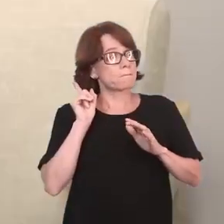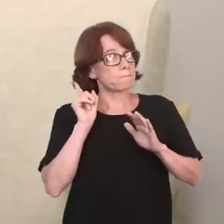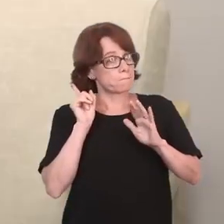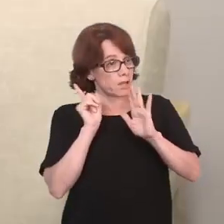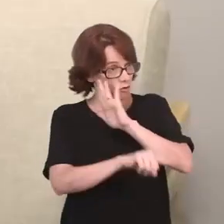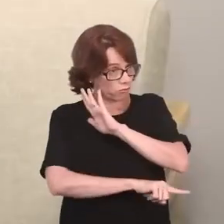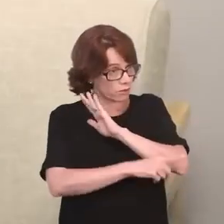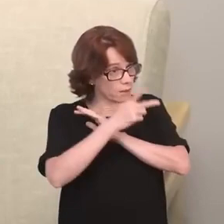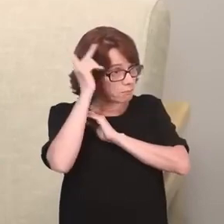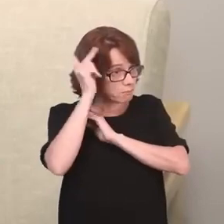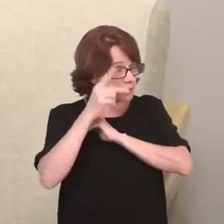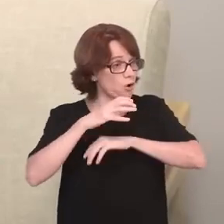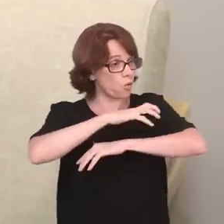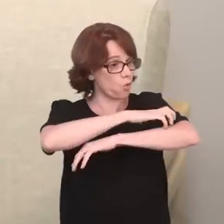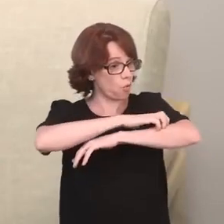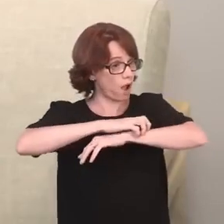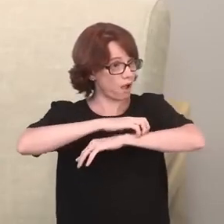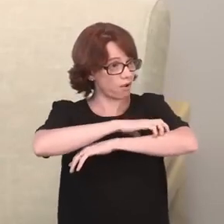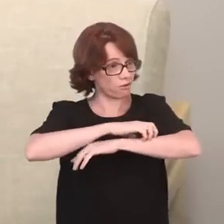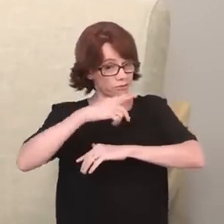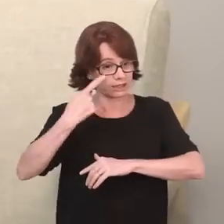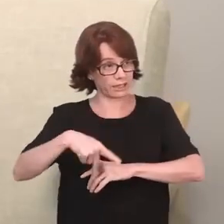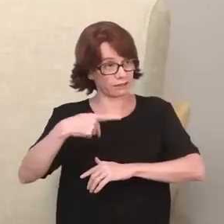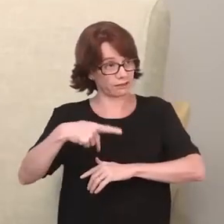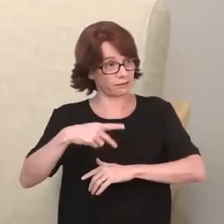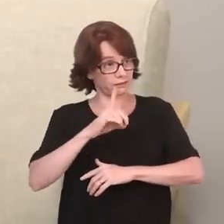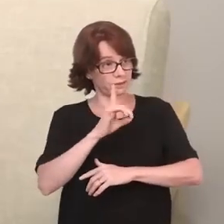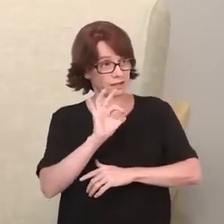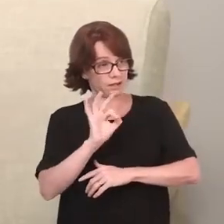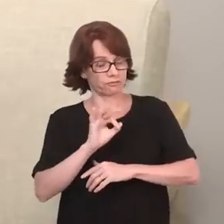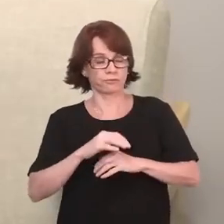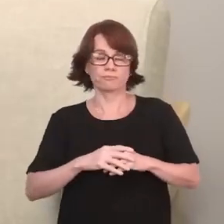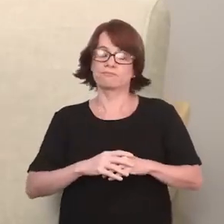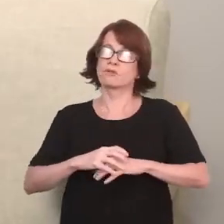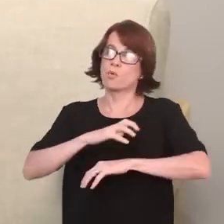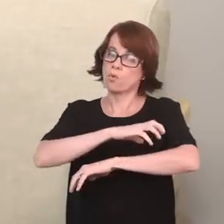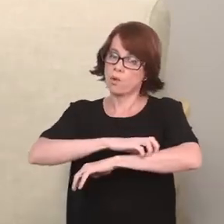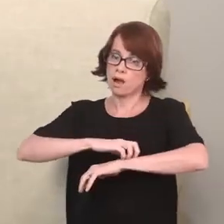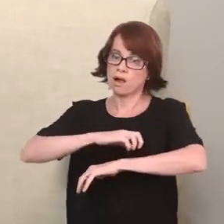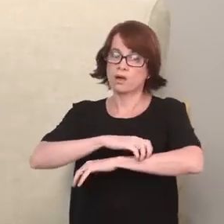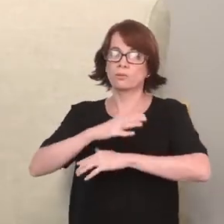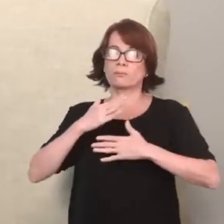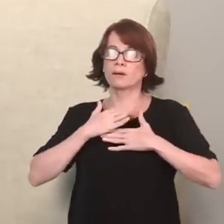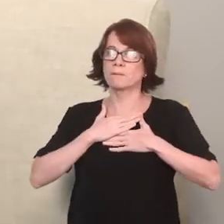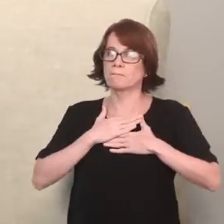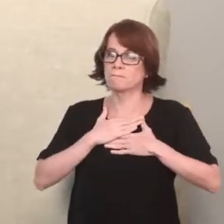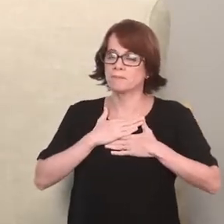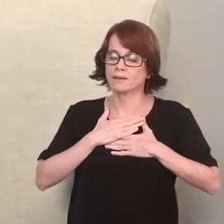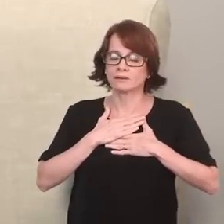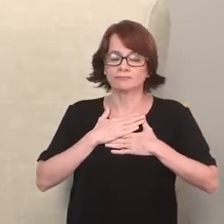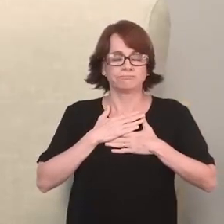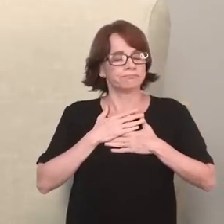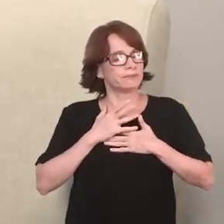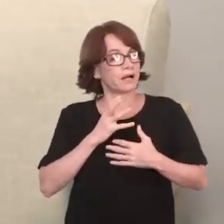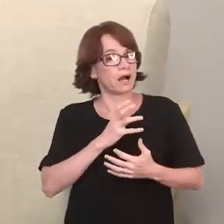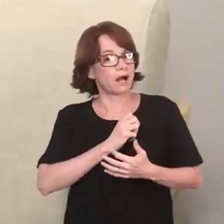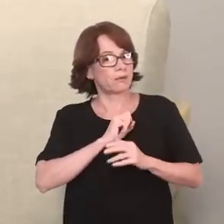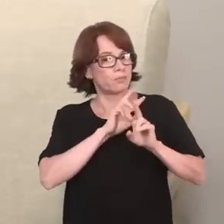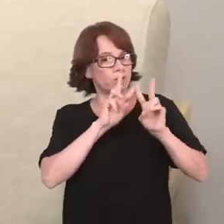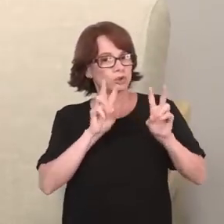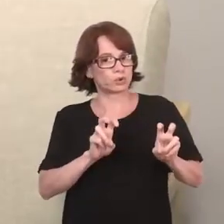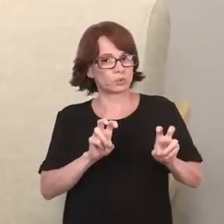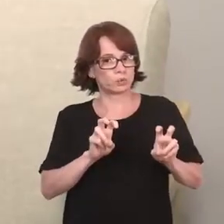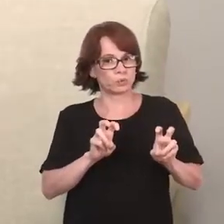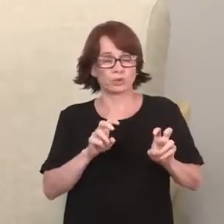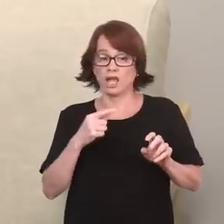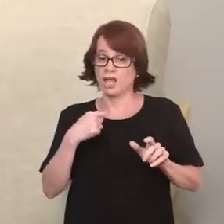Bom, o agro do DF é uma pauta prioritária para mim, tá? Eu não vim do agro, para mim foi uma surpresa o que eu